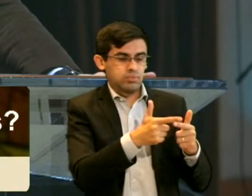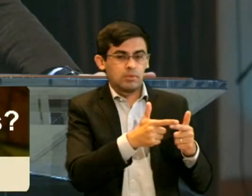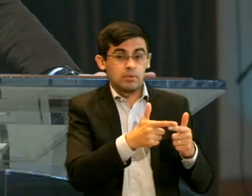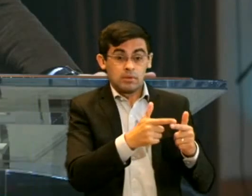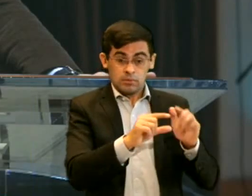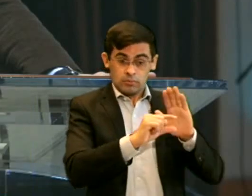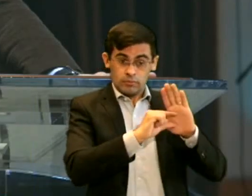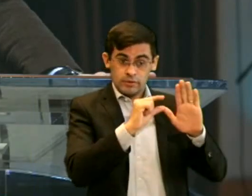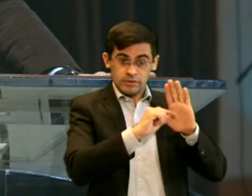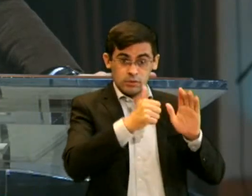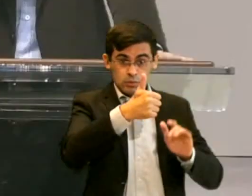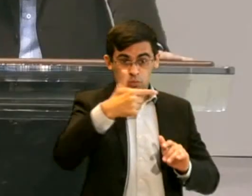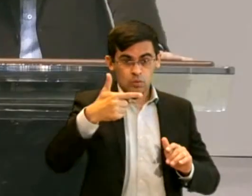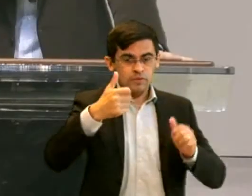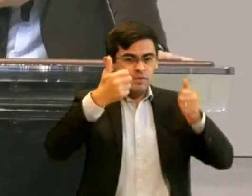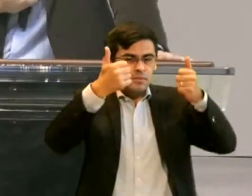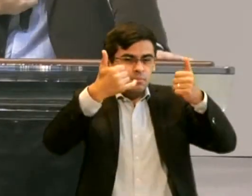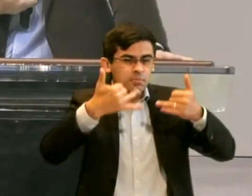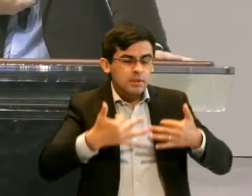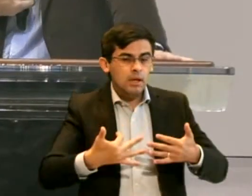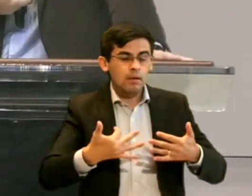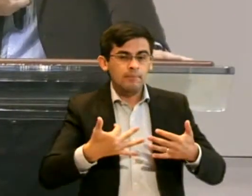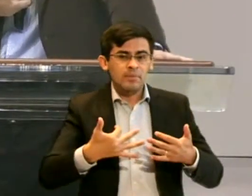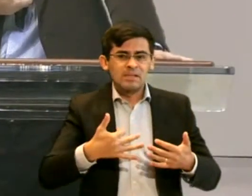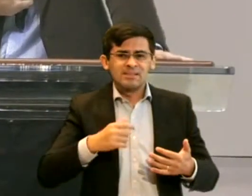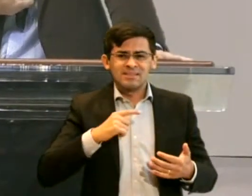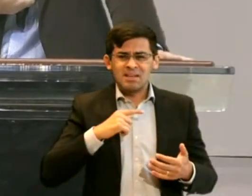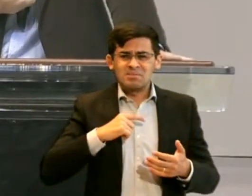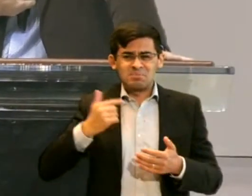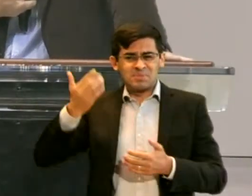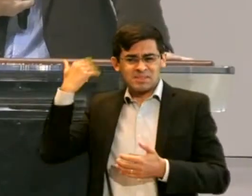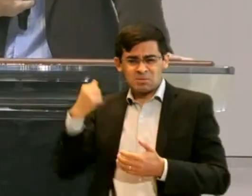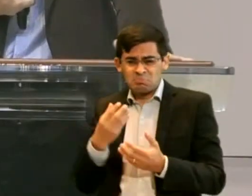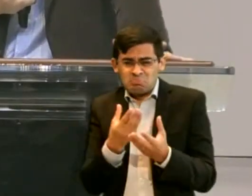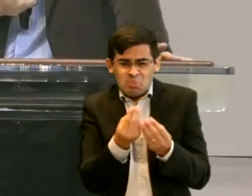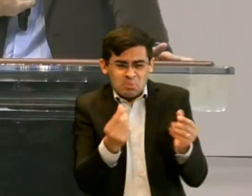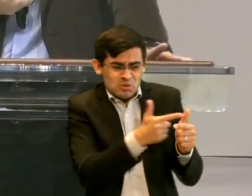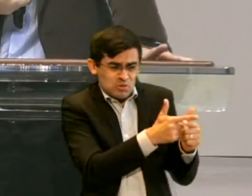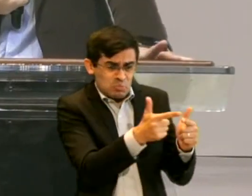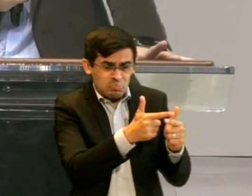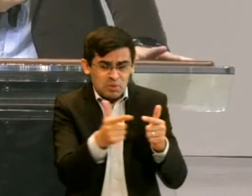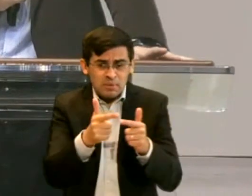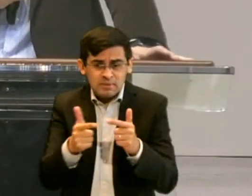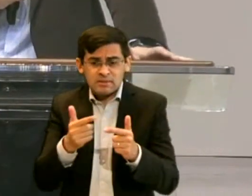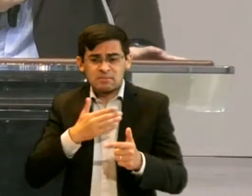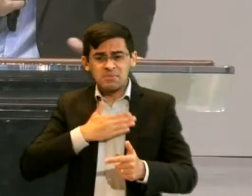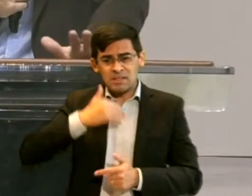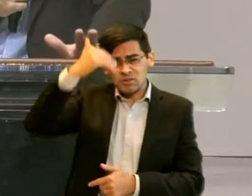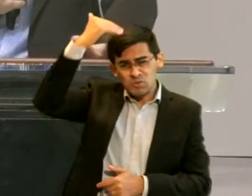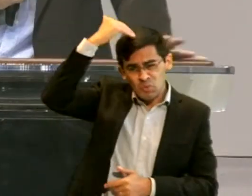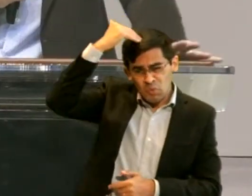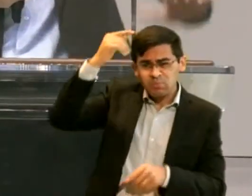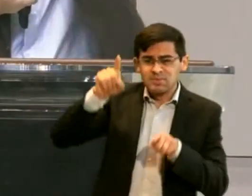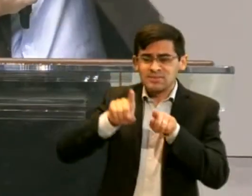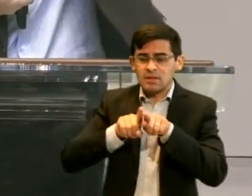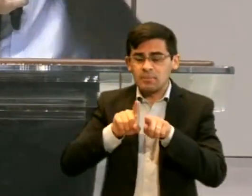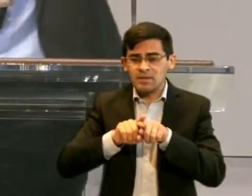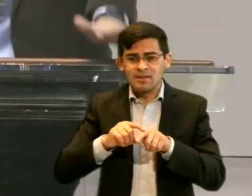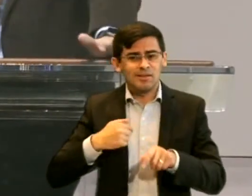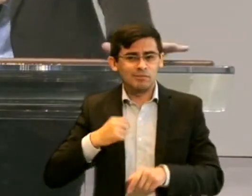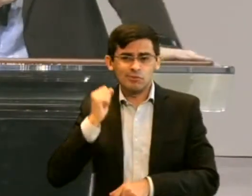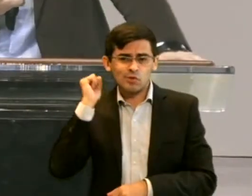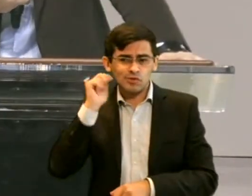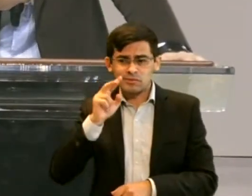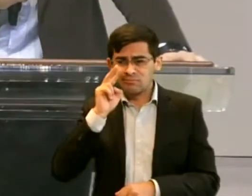Versículo 12. Pois incontáveis problemas me cercam, e as minhas culpas me alcançaram. Já não